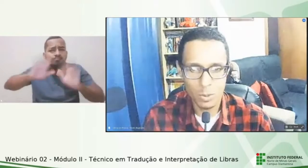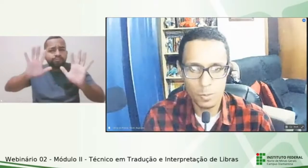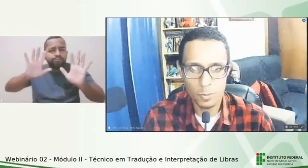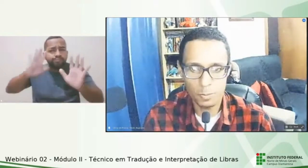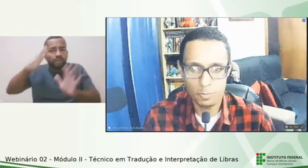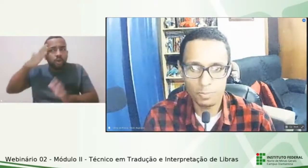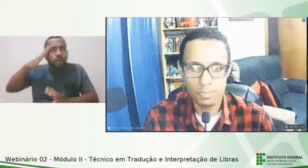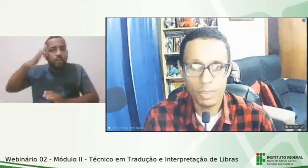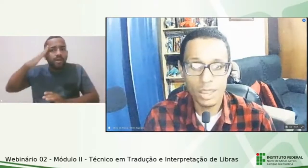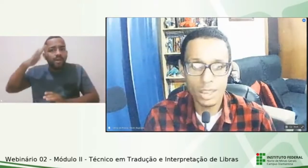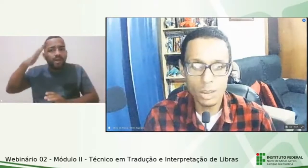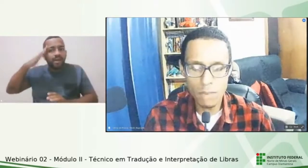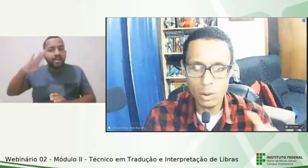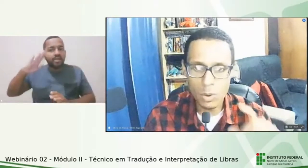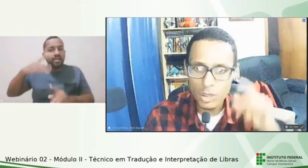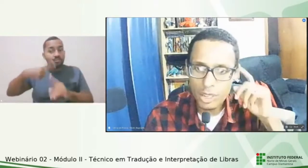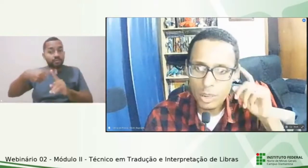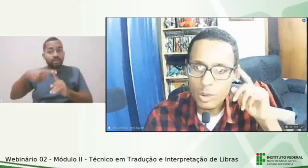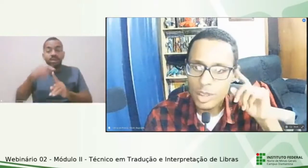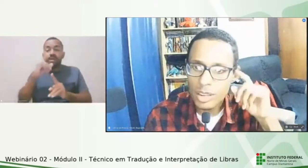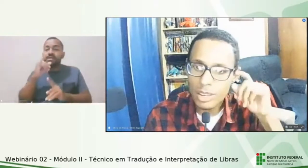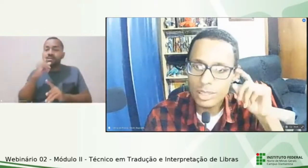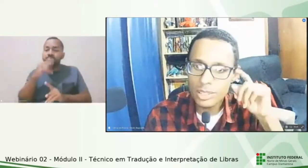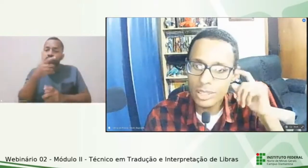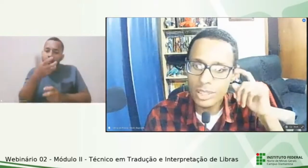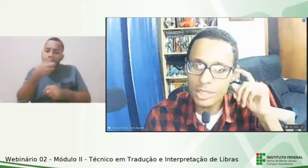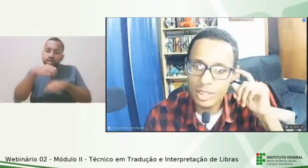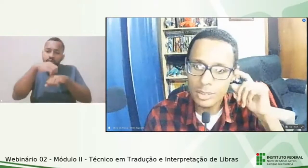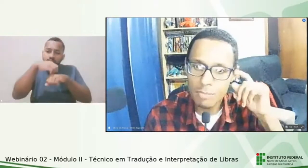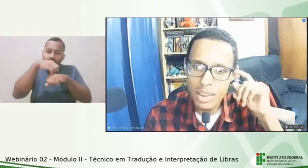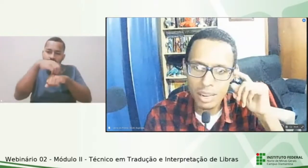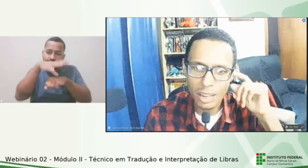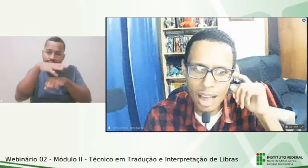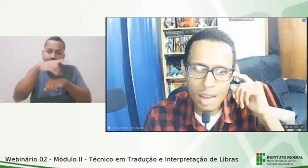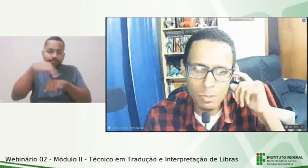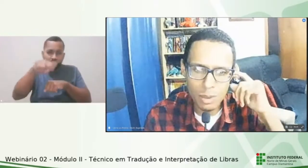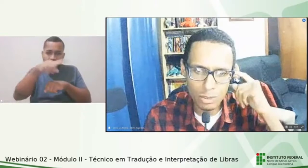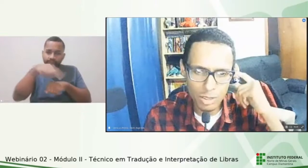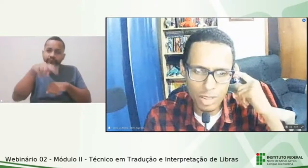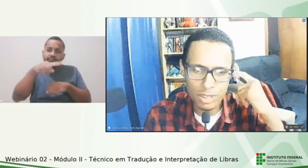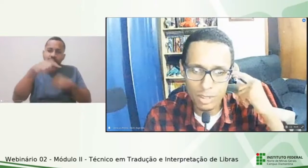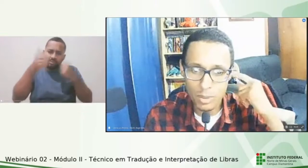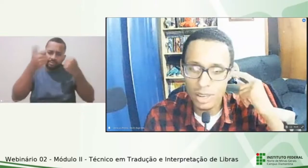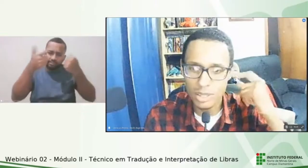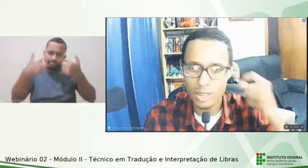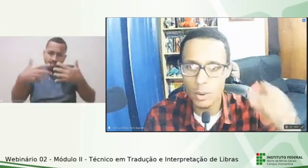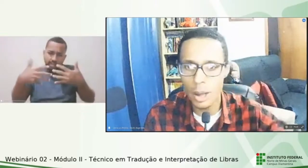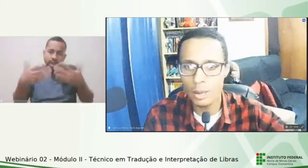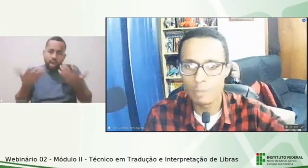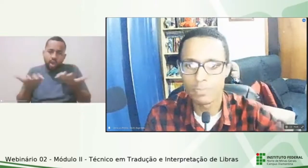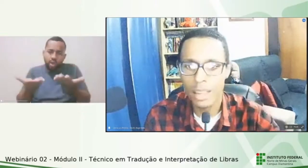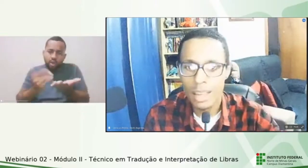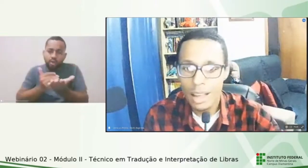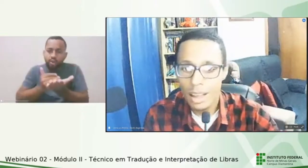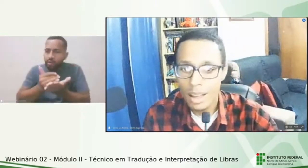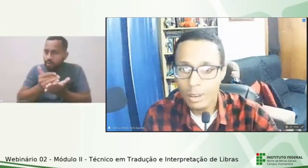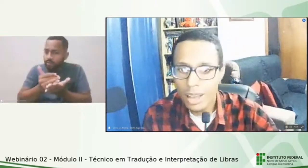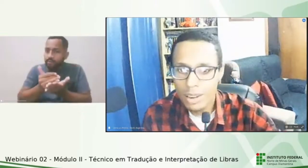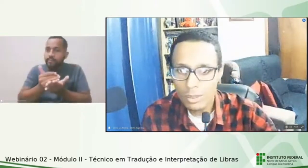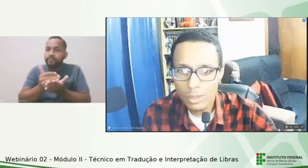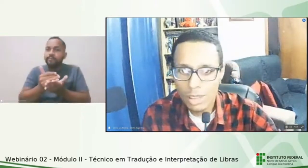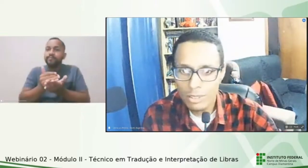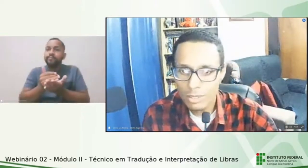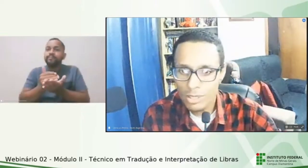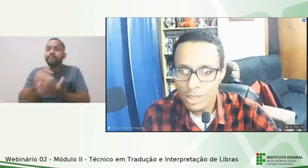dizendo. E uma coisa que eu gostaria de deixar assim bem claro para vocês que estão ingressando agora,